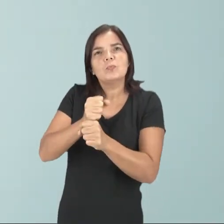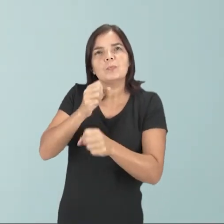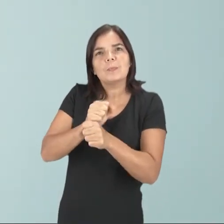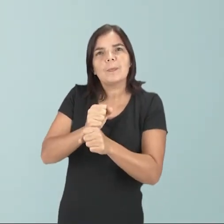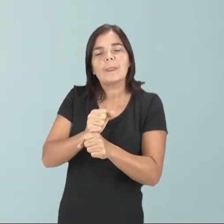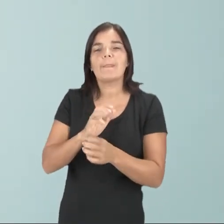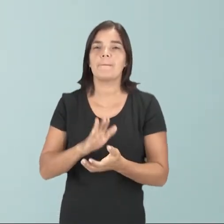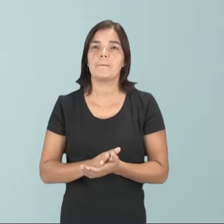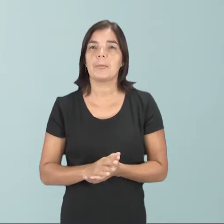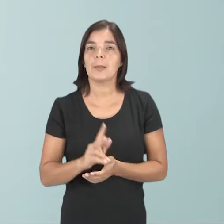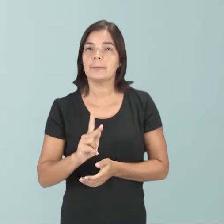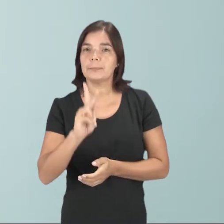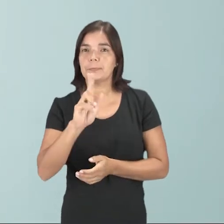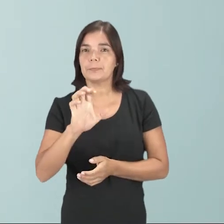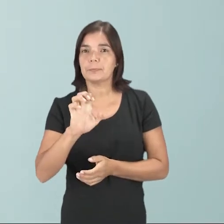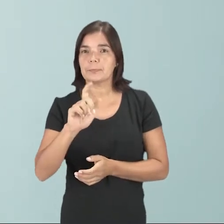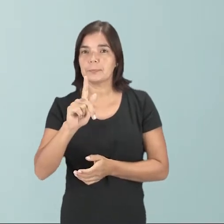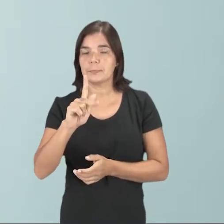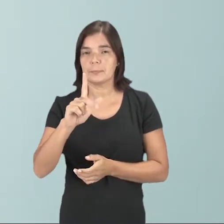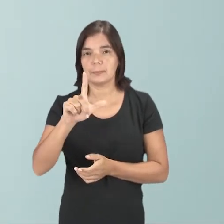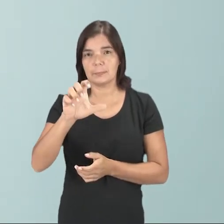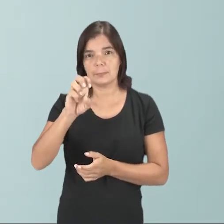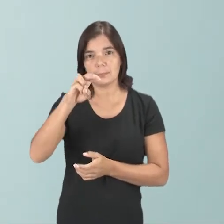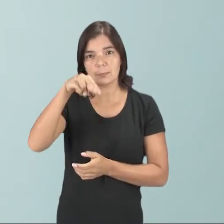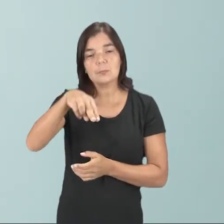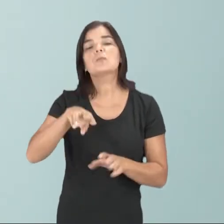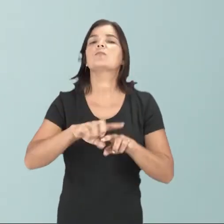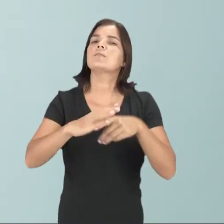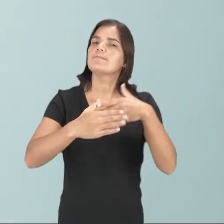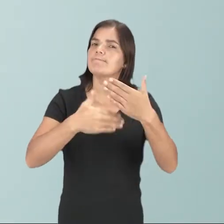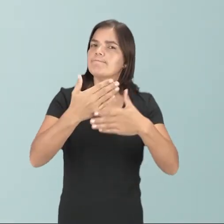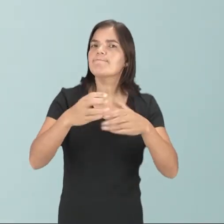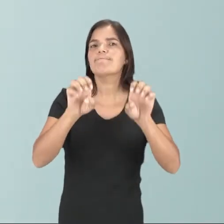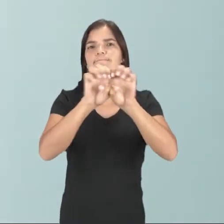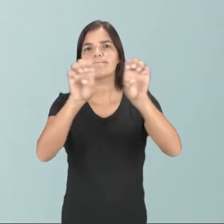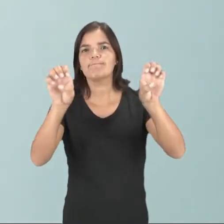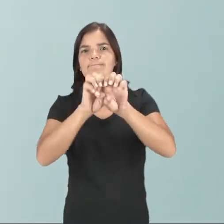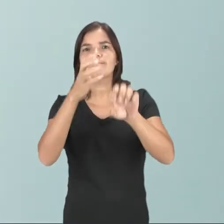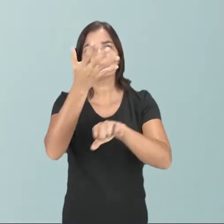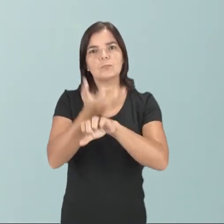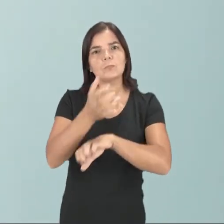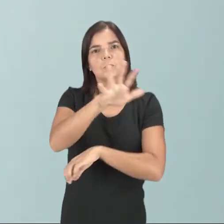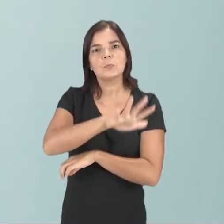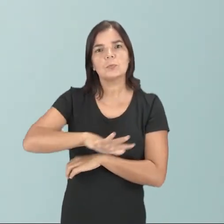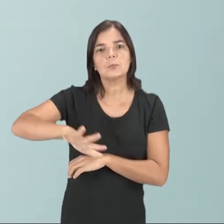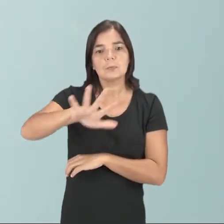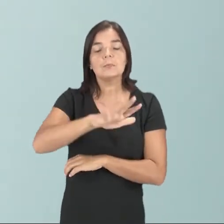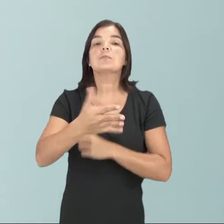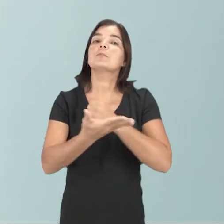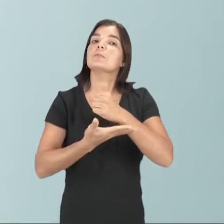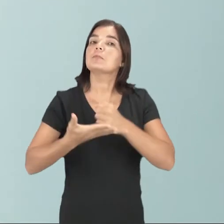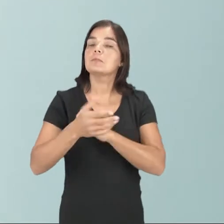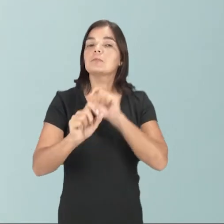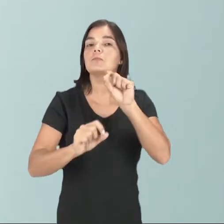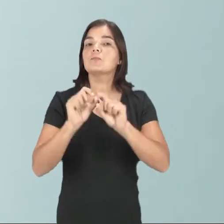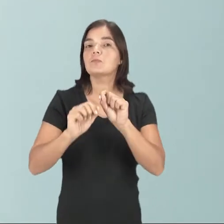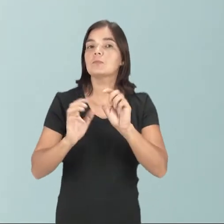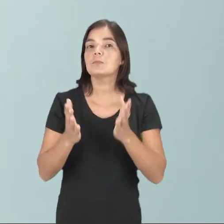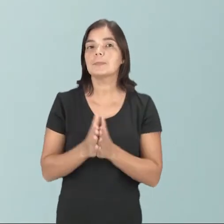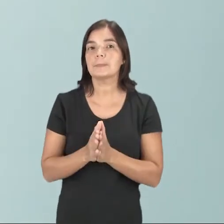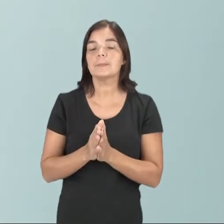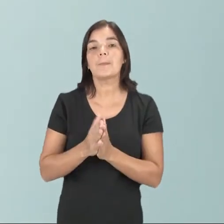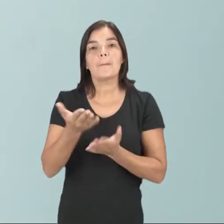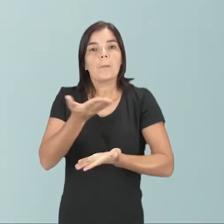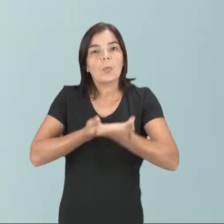cima dos trabalhos deixados por Tycho Brahe, e a partir disso ele formou a equação de gravitação universal, que basicamente tratava